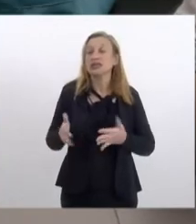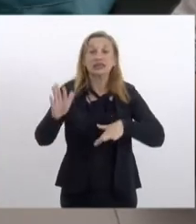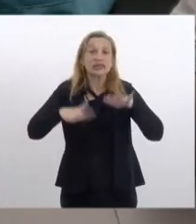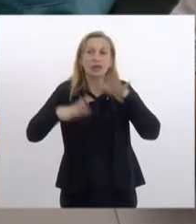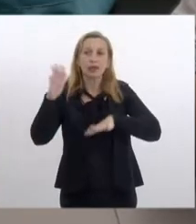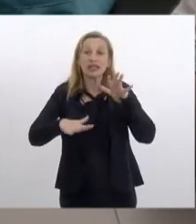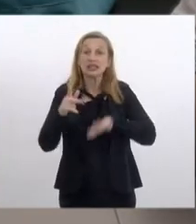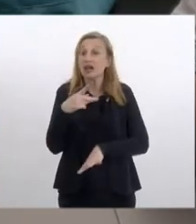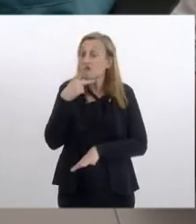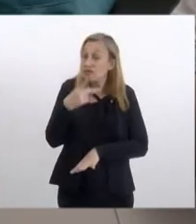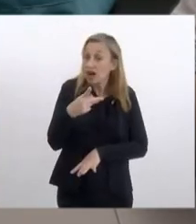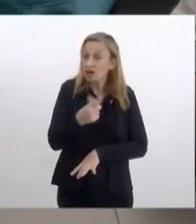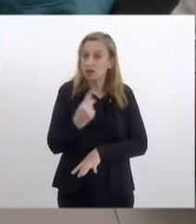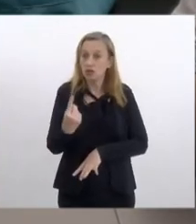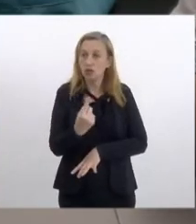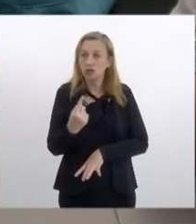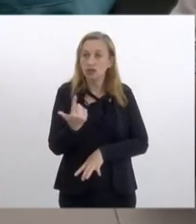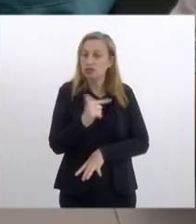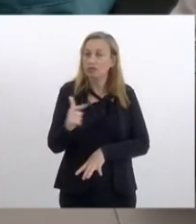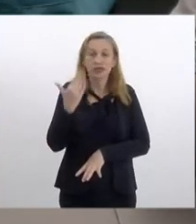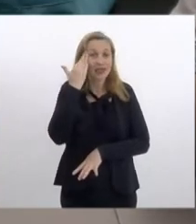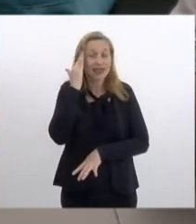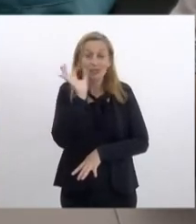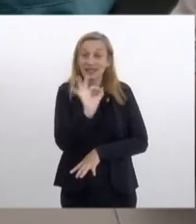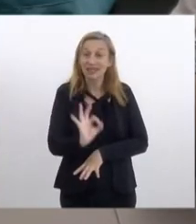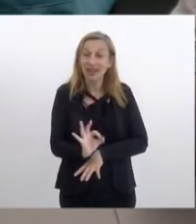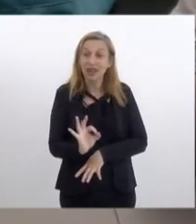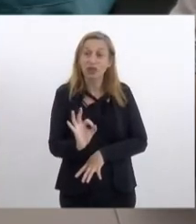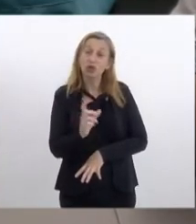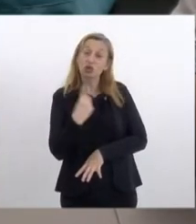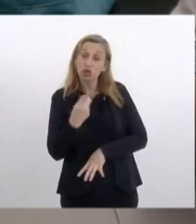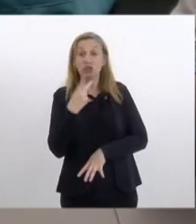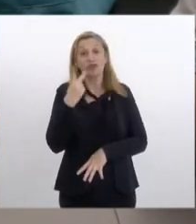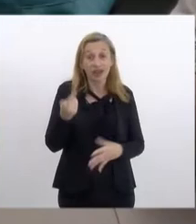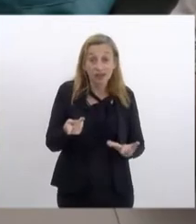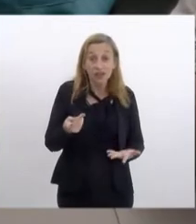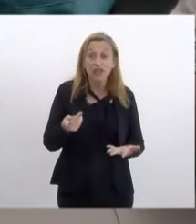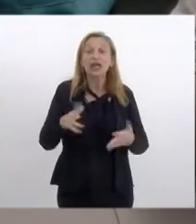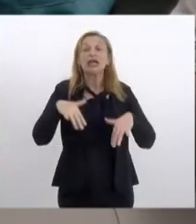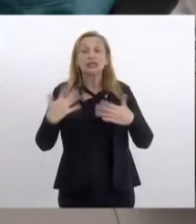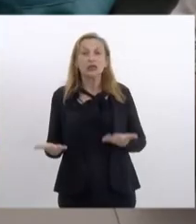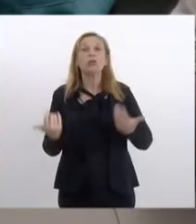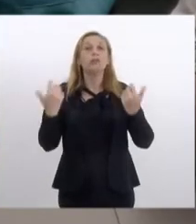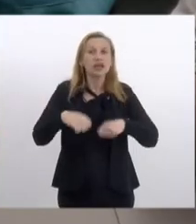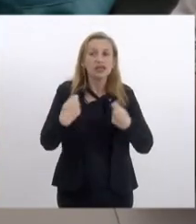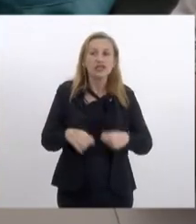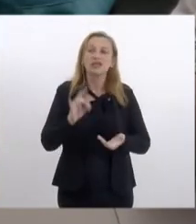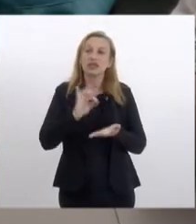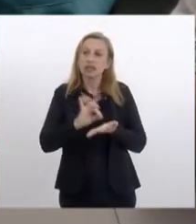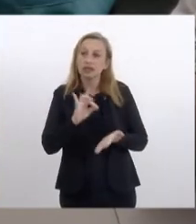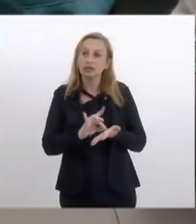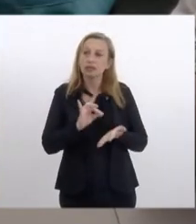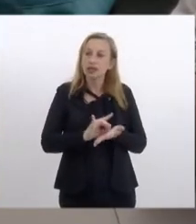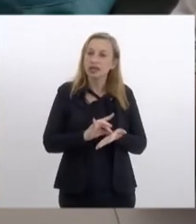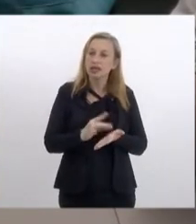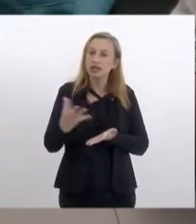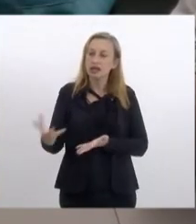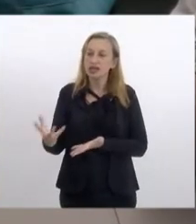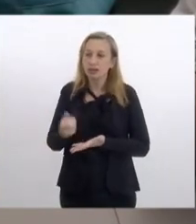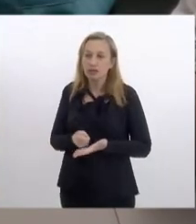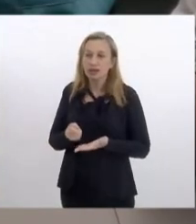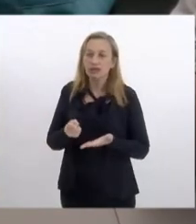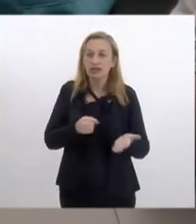da palavra, não vai haver uma compreensão sequer do que a gente está falando. Então a gente precisa realmente fazer um acolhimento nessa